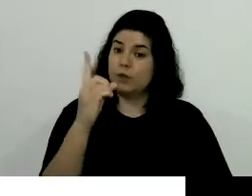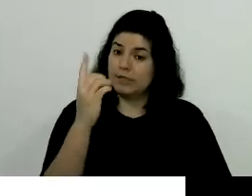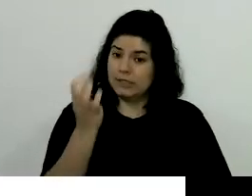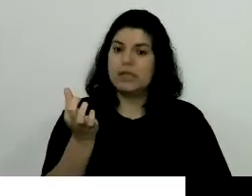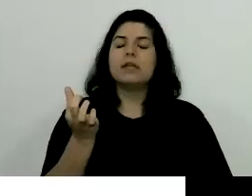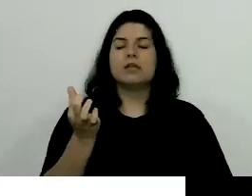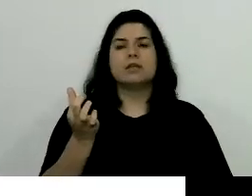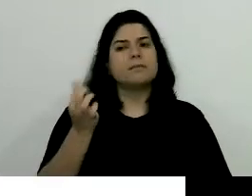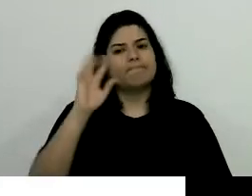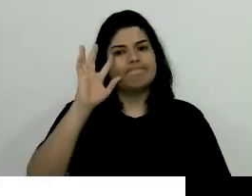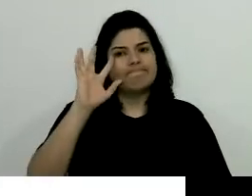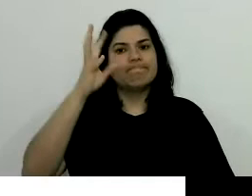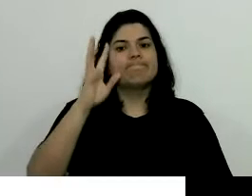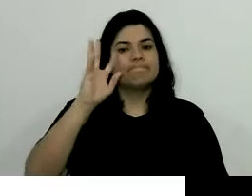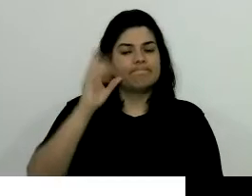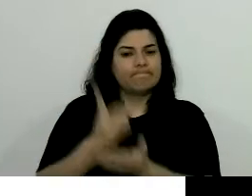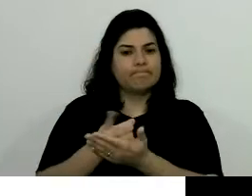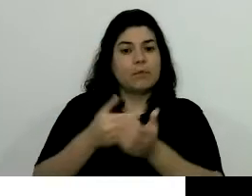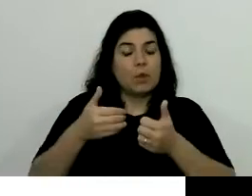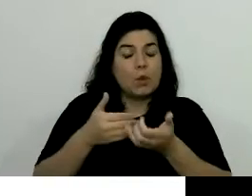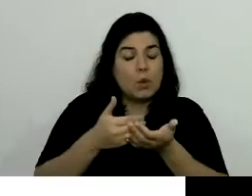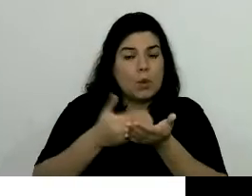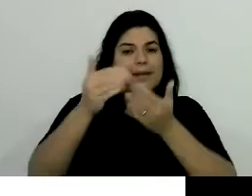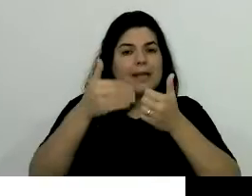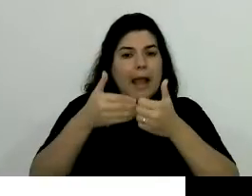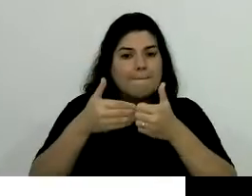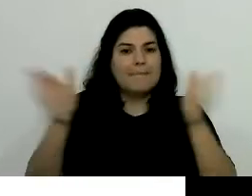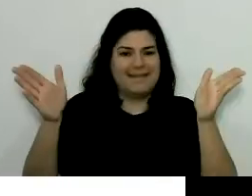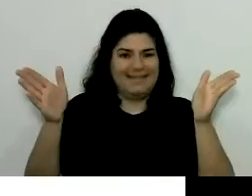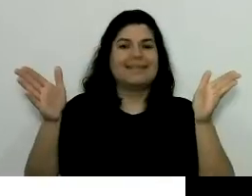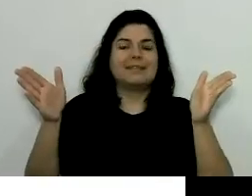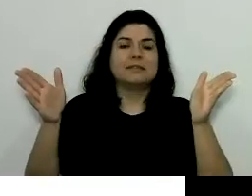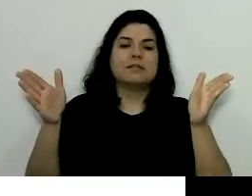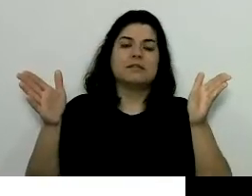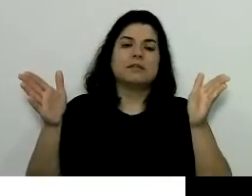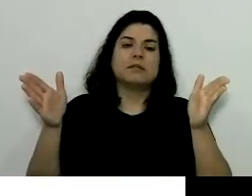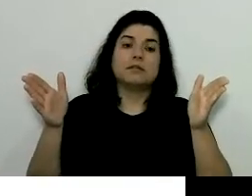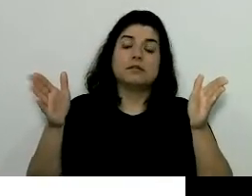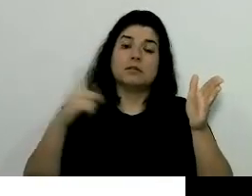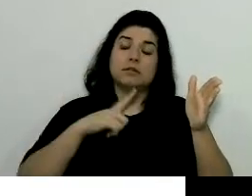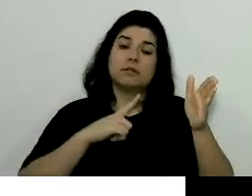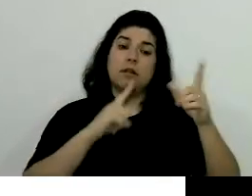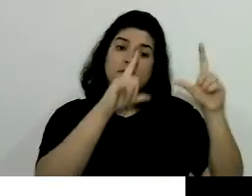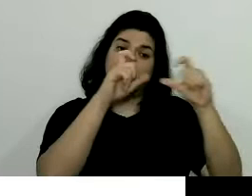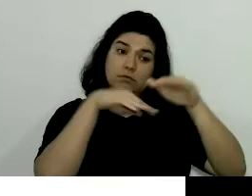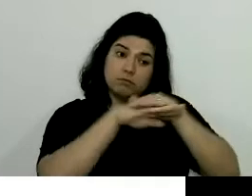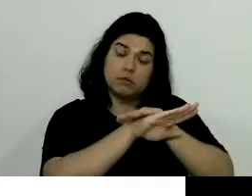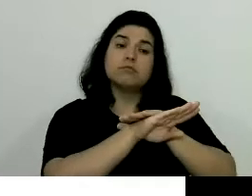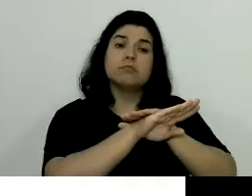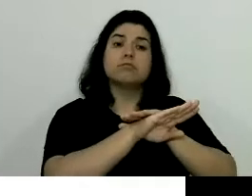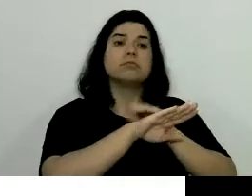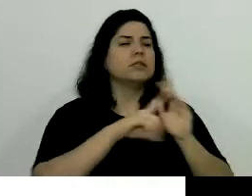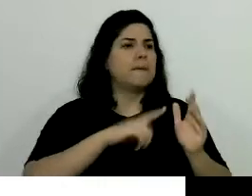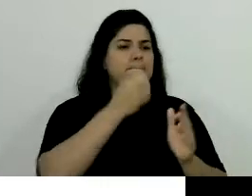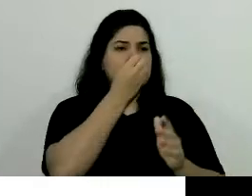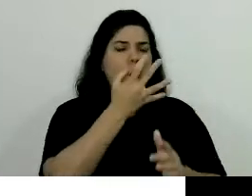de começar a abrir esse acervo e colocá-lo, aquilo que nós tínhamos boa qualidade digital e